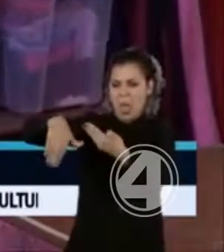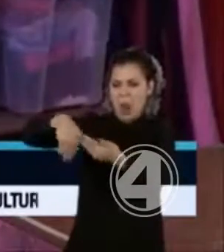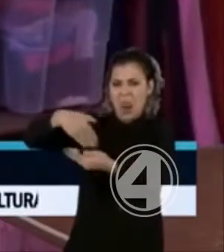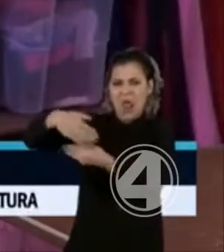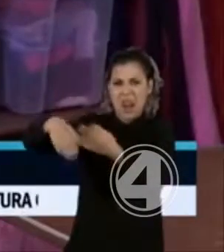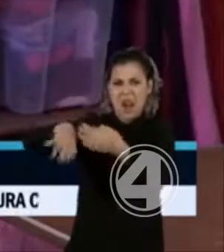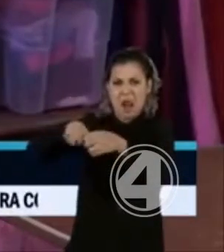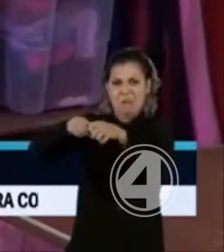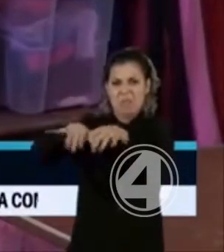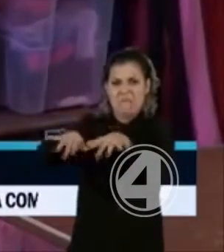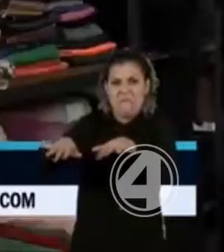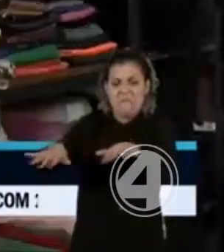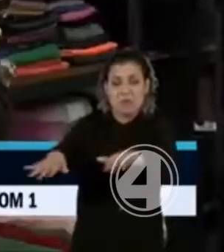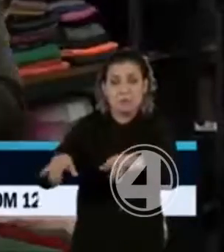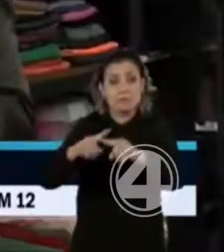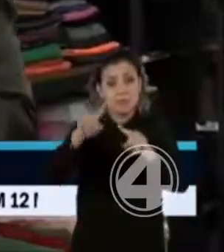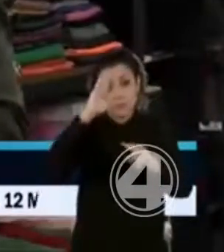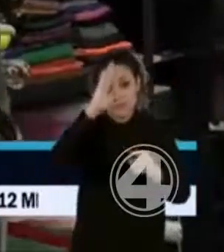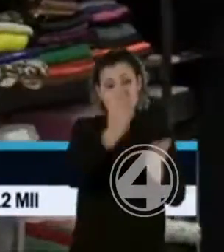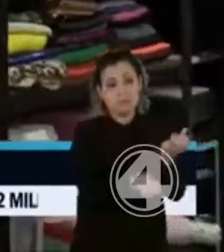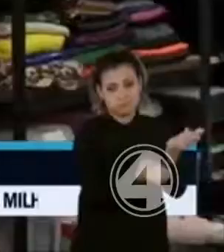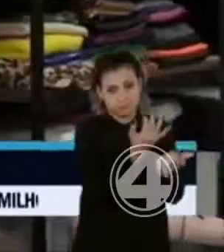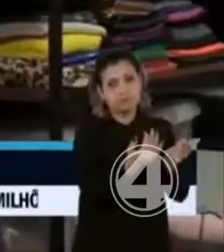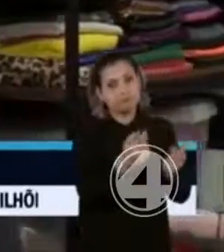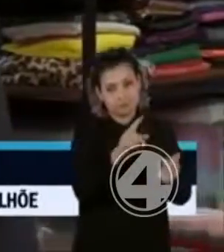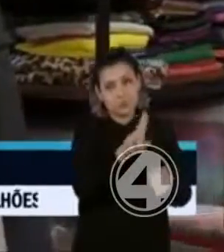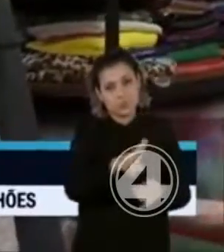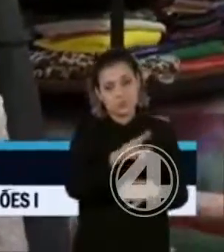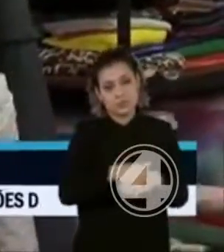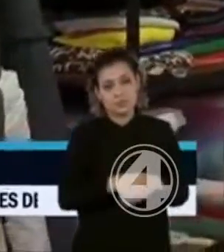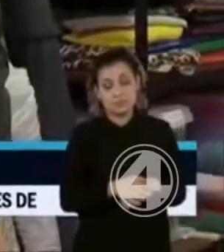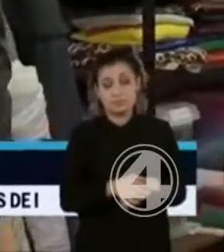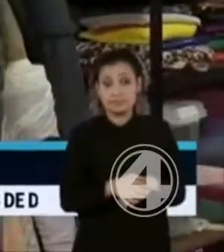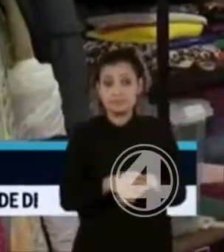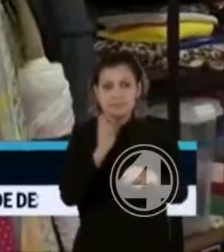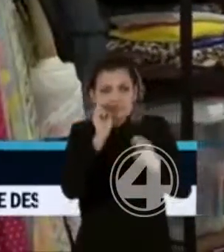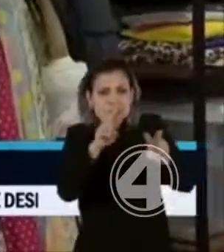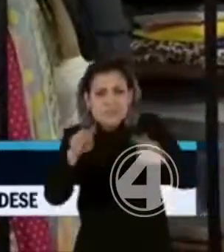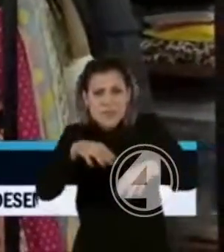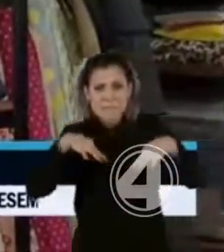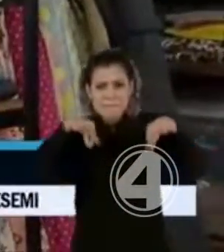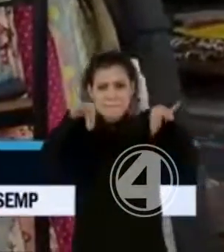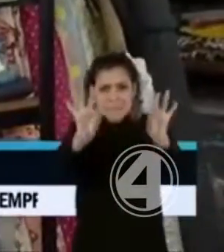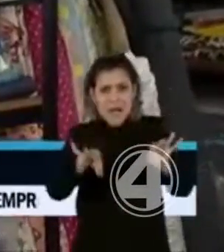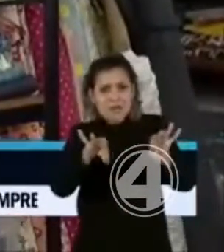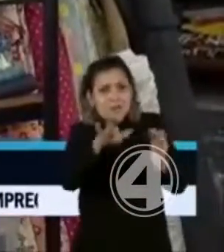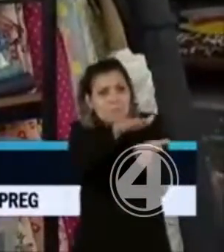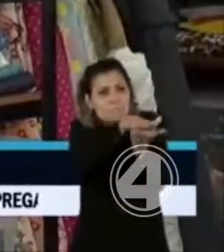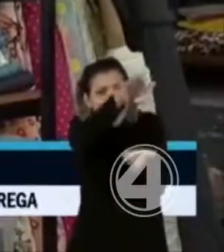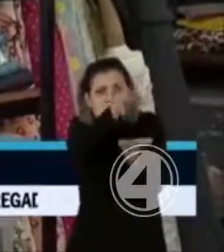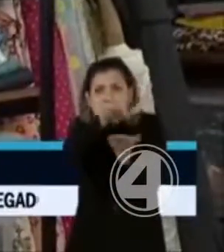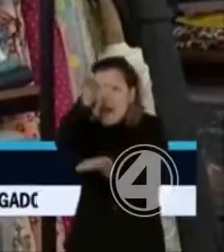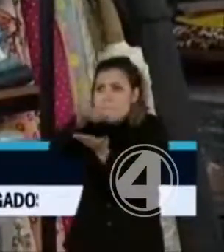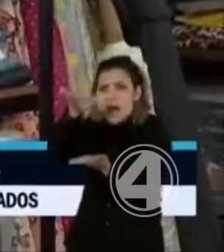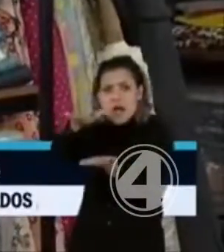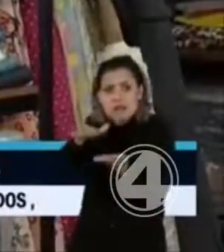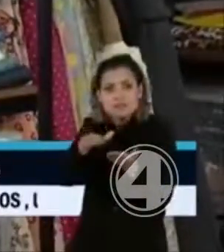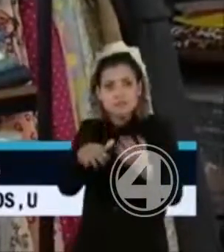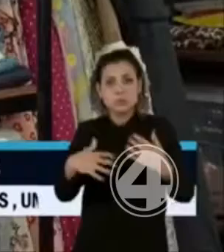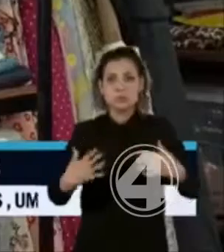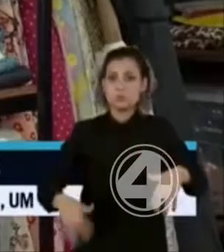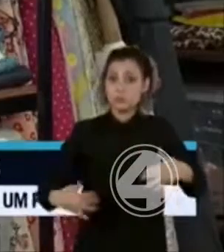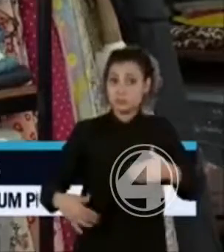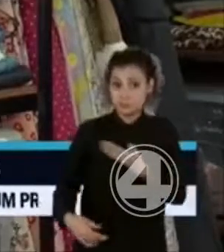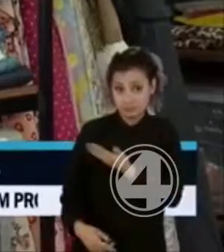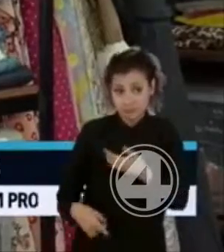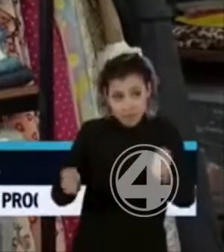para grandes geradores é a incineração. Quem vem até aqui e olha essas prateleiras vê apenas tecidos. De fato, é o que existe.